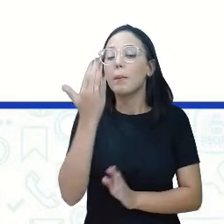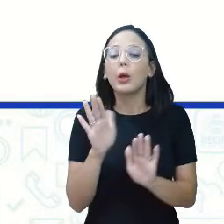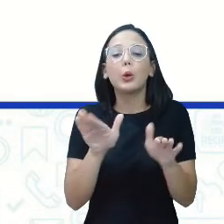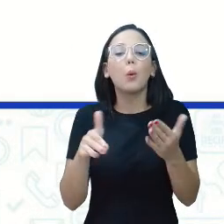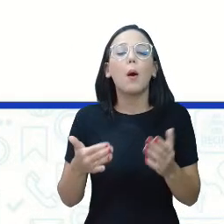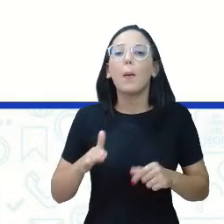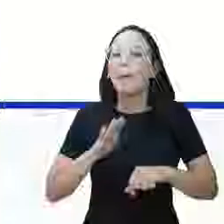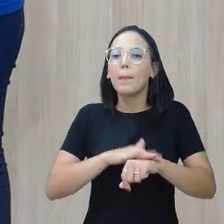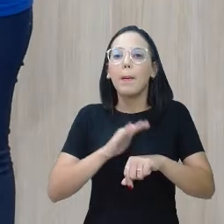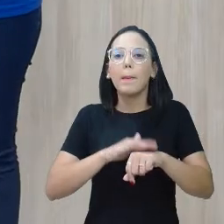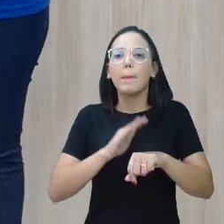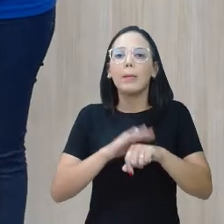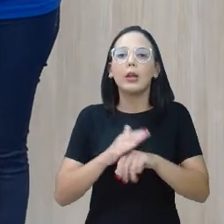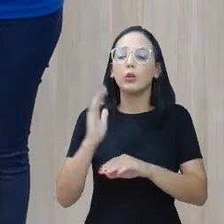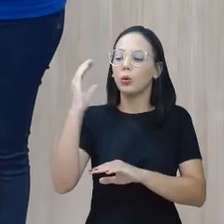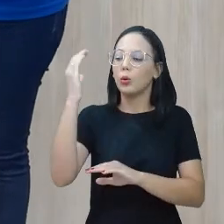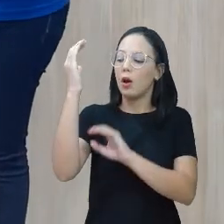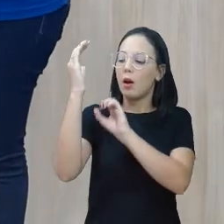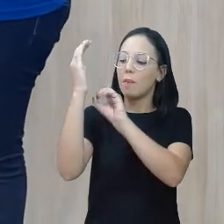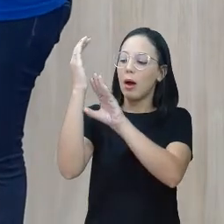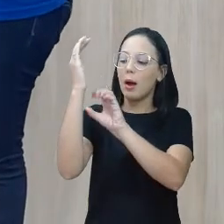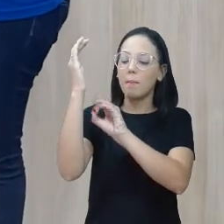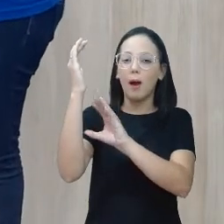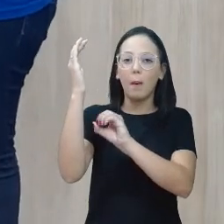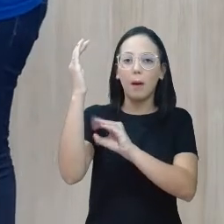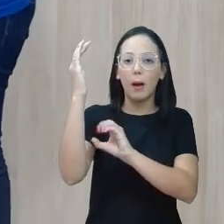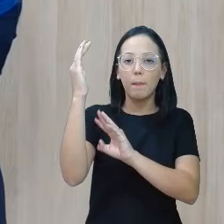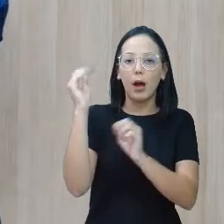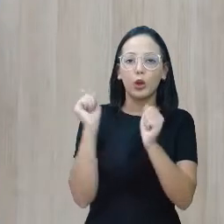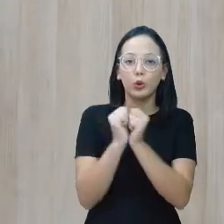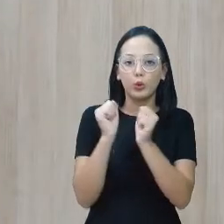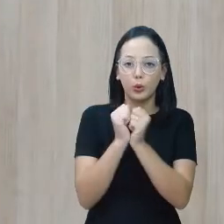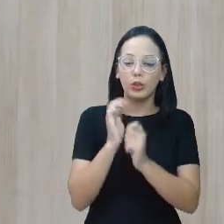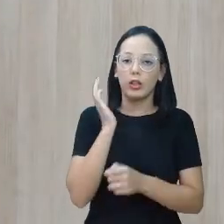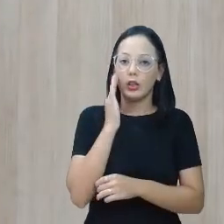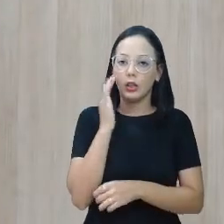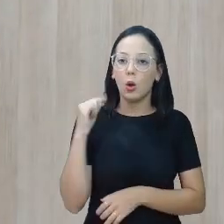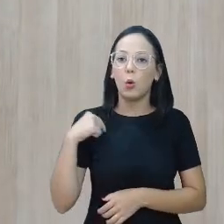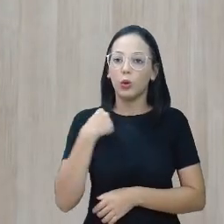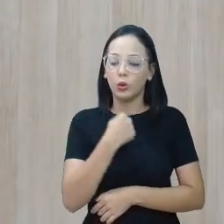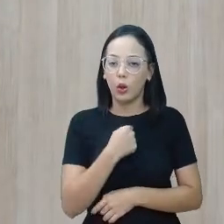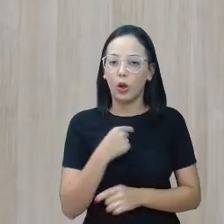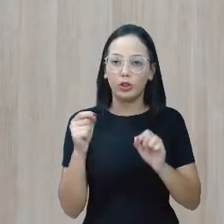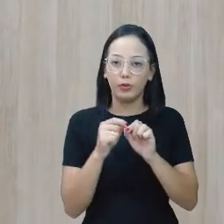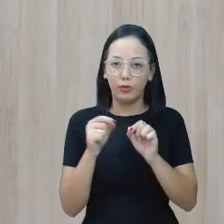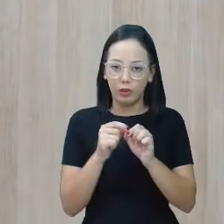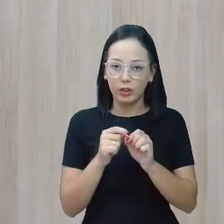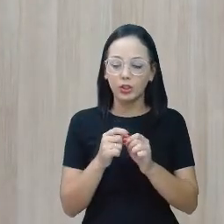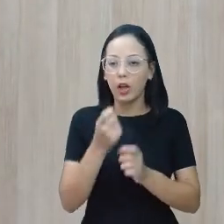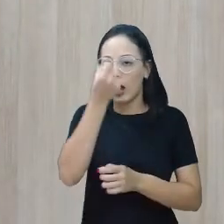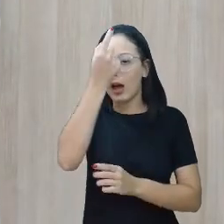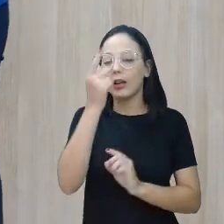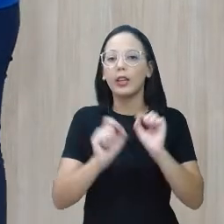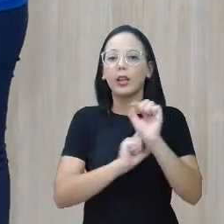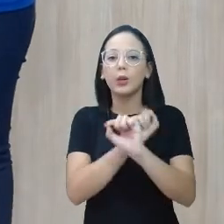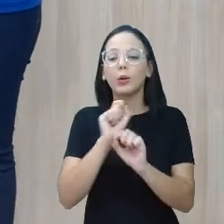momento essas luzinhas iam piscar juntas. Daí, quando a gente fez ali a decomposição, a ideia de piscar junto é que a